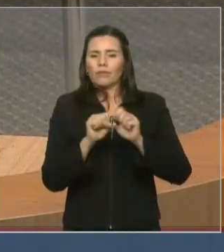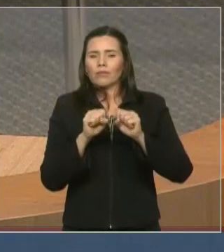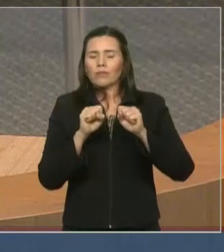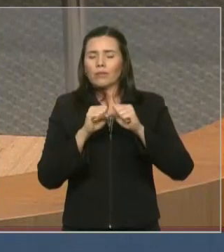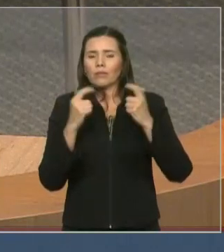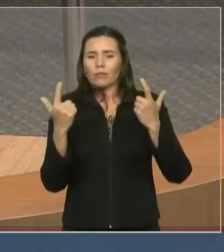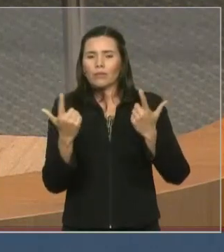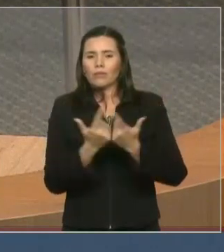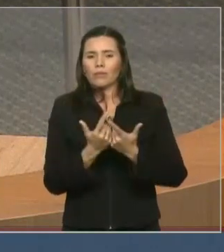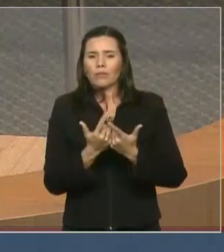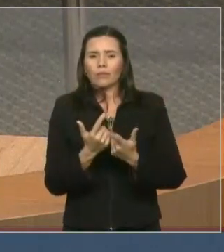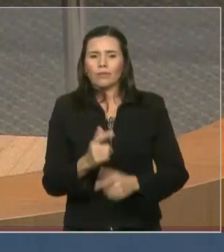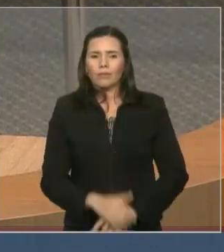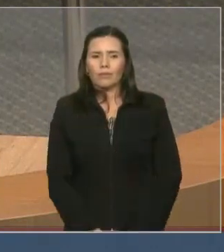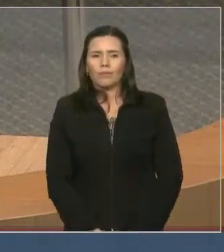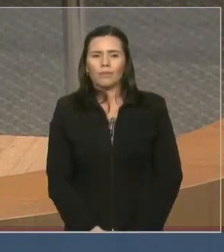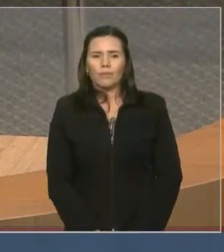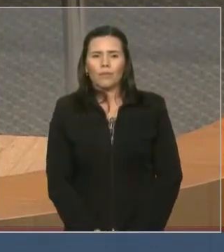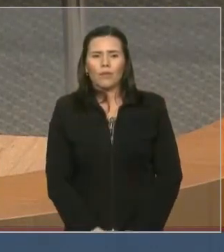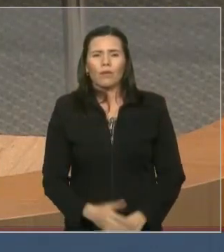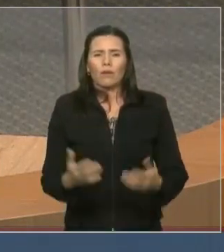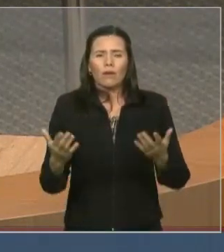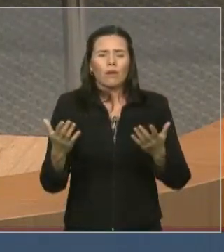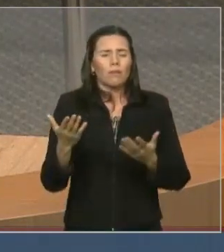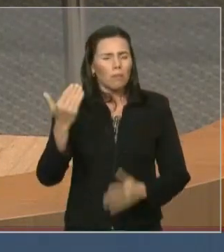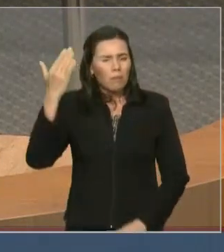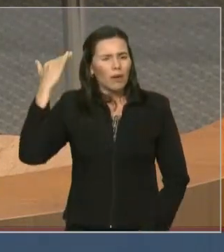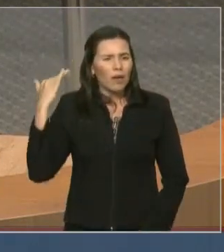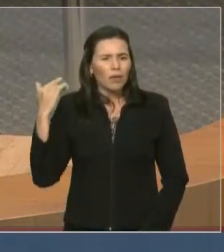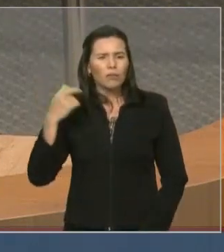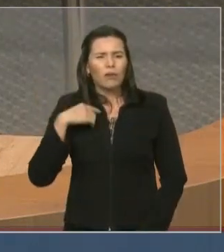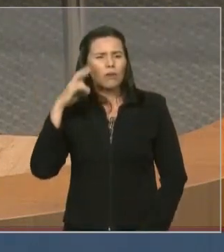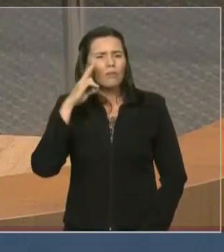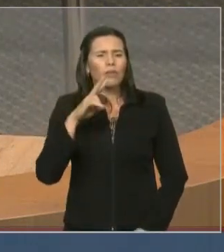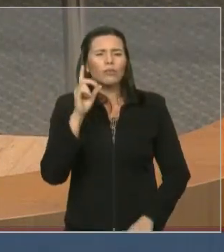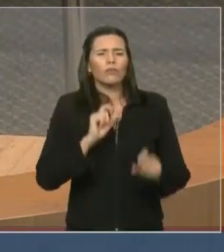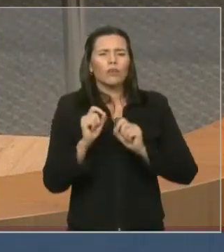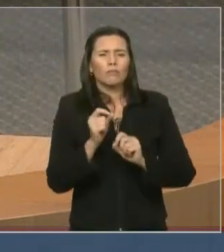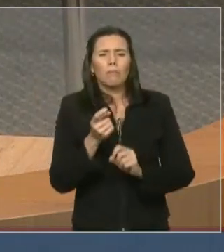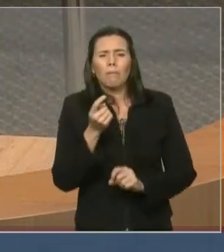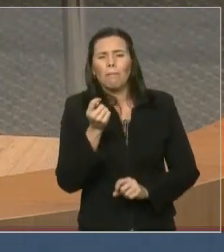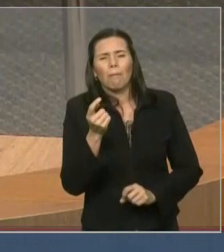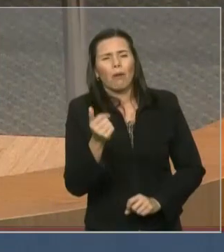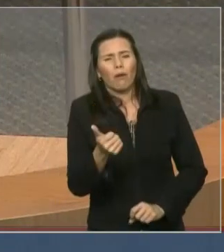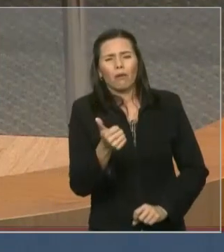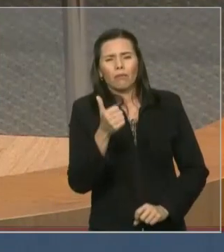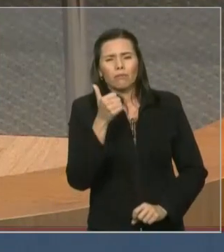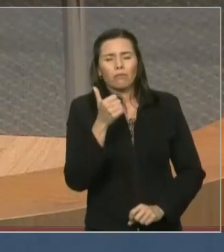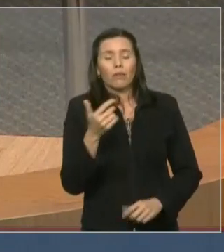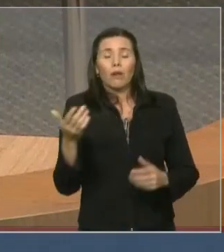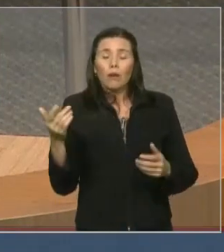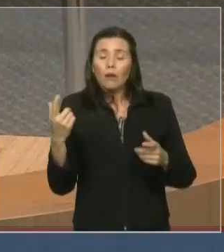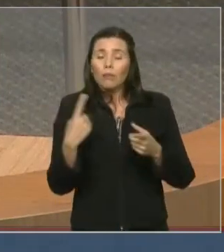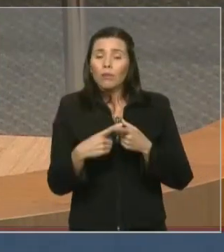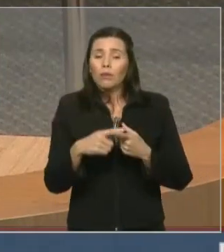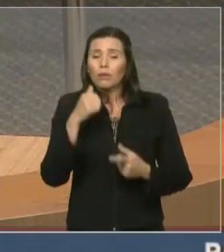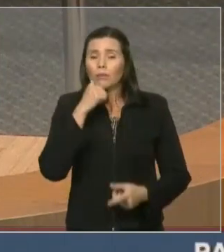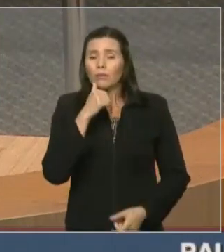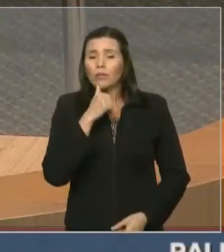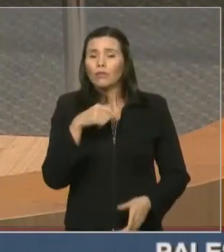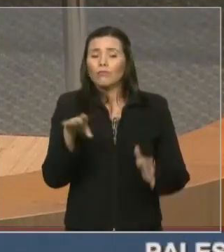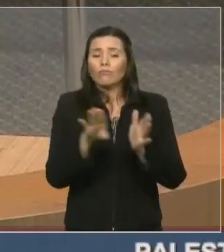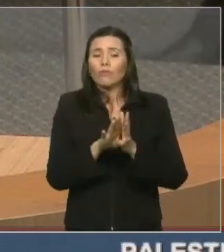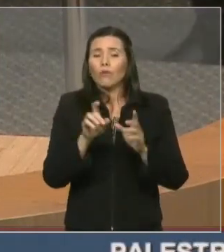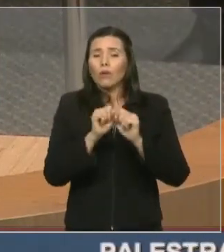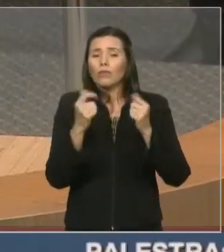pública. São pedaços da vida pública. Porque a mulher chegou aqui, quando que a mulher chegou aqui?